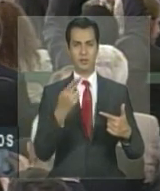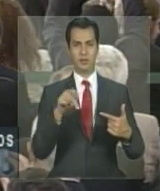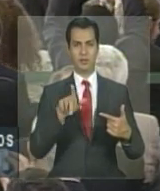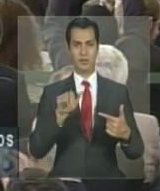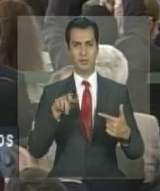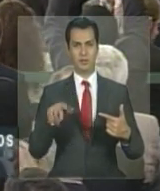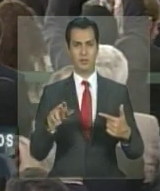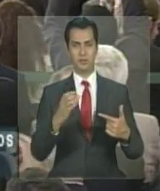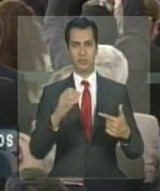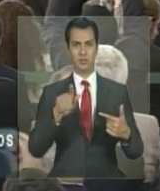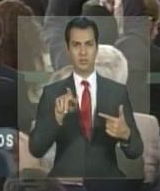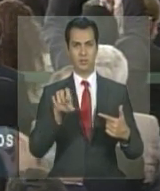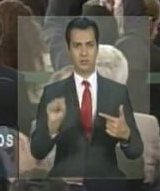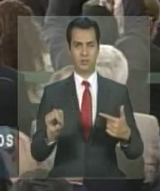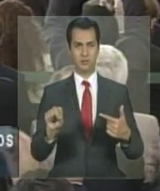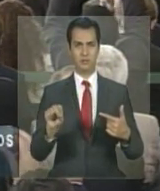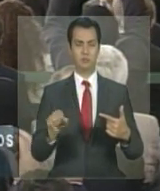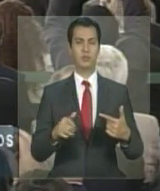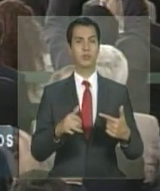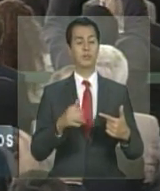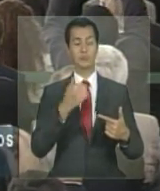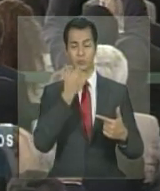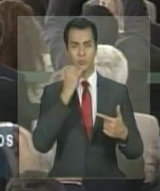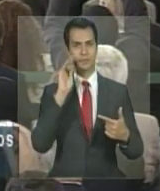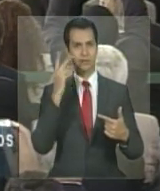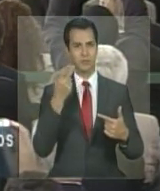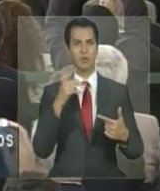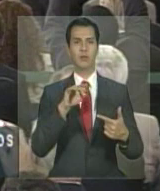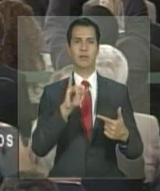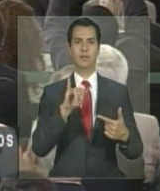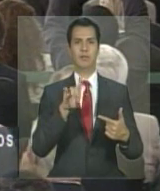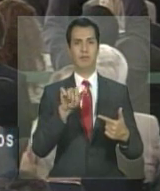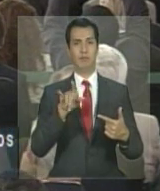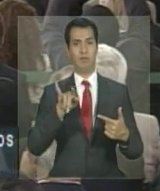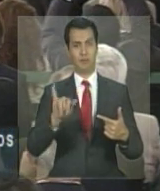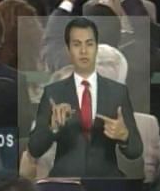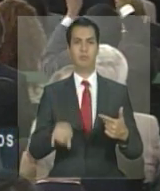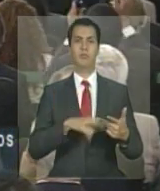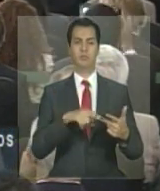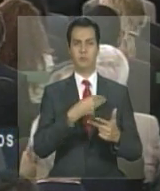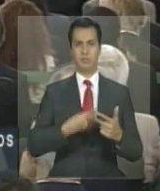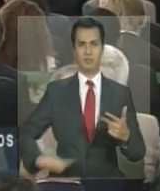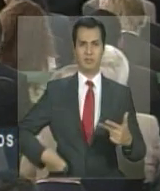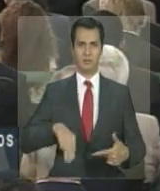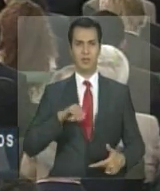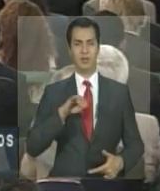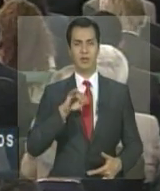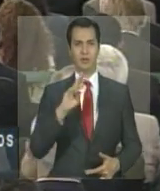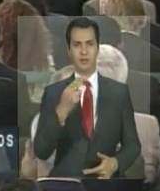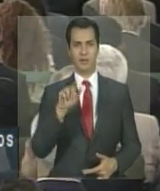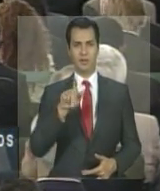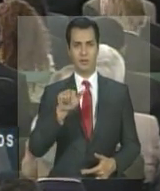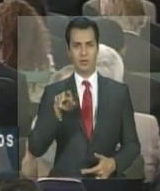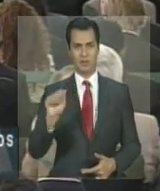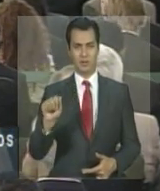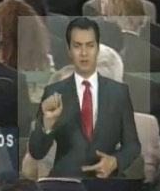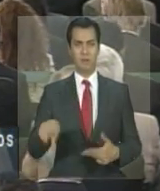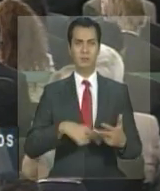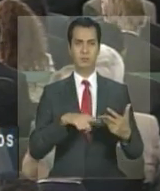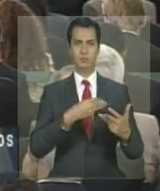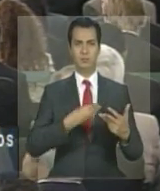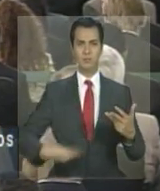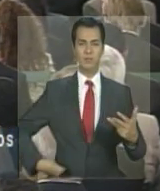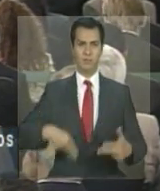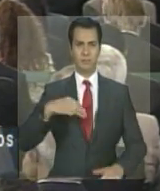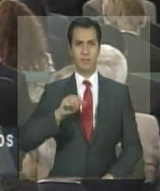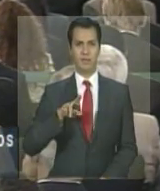Chagas, aliás, Edeli Salvatti, a ministra Helena Chagas, da Secretaria de Comunicação Social, e a ministra Maria